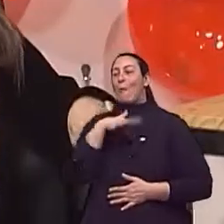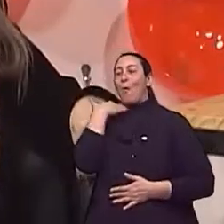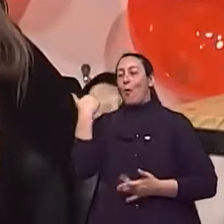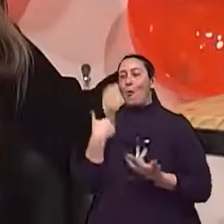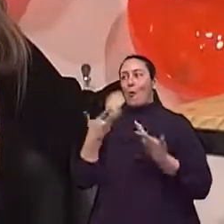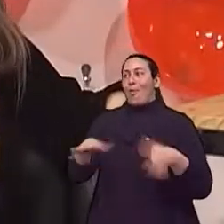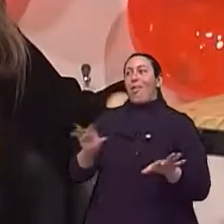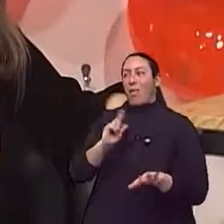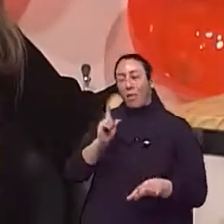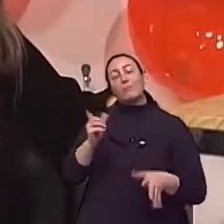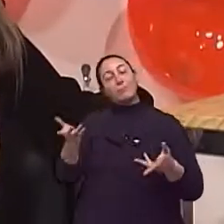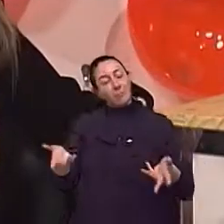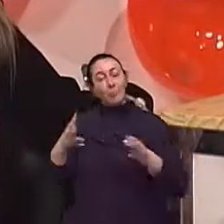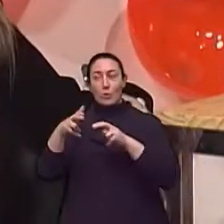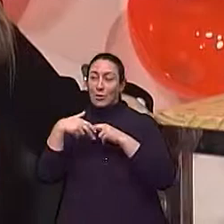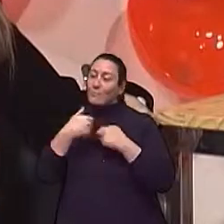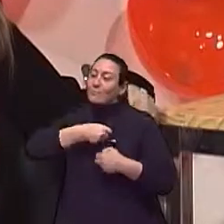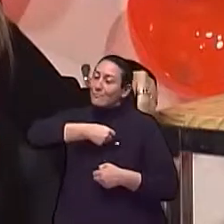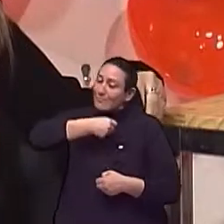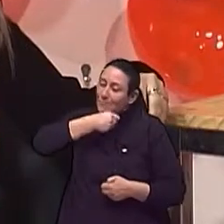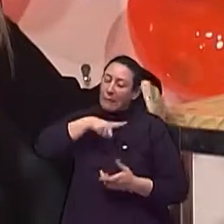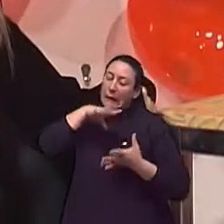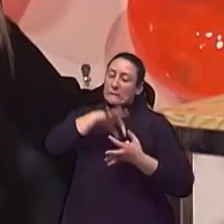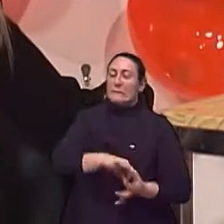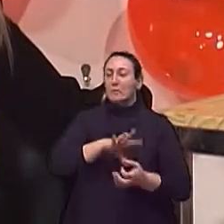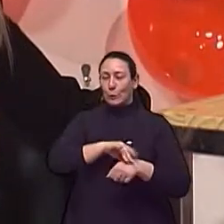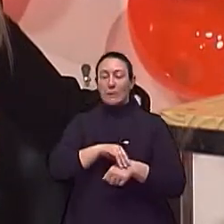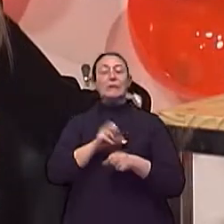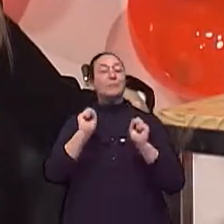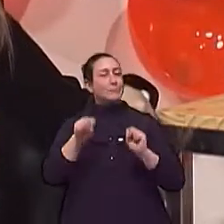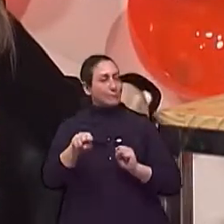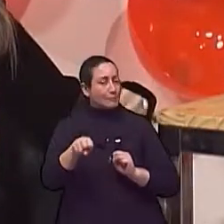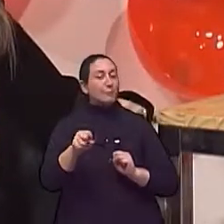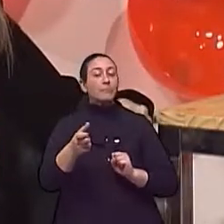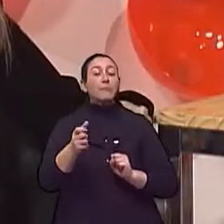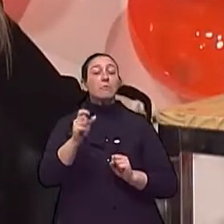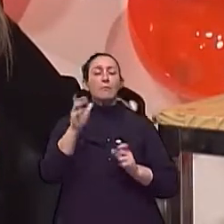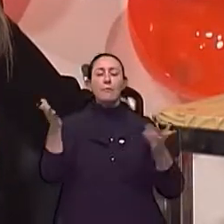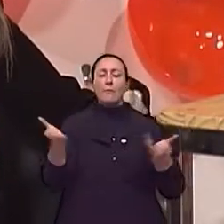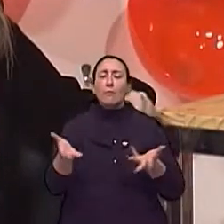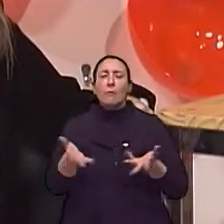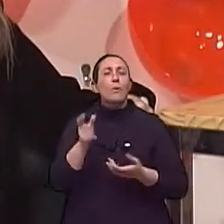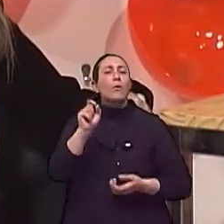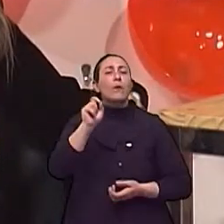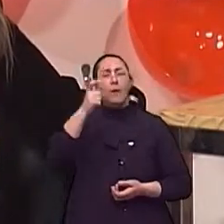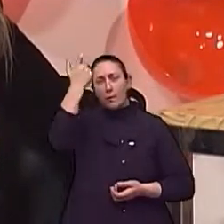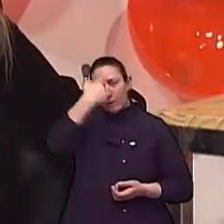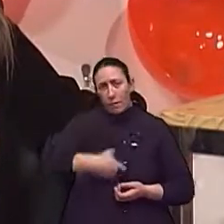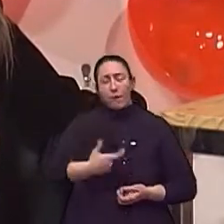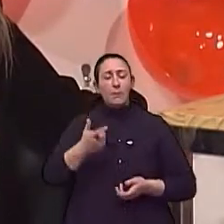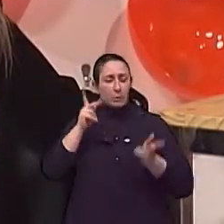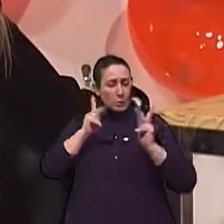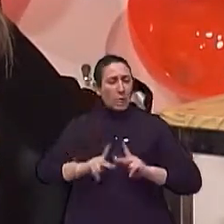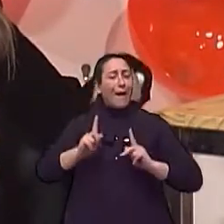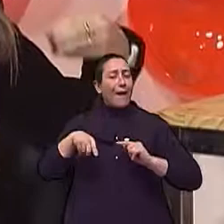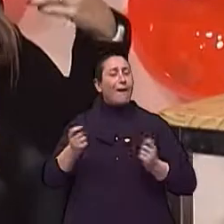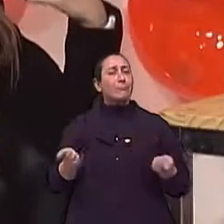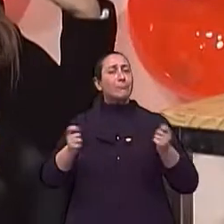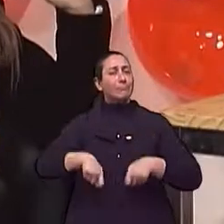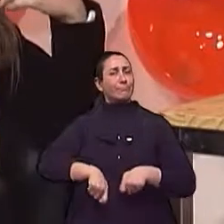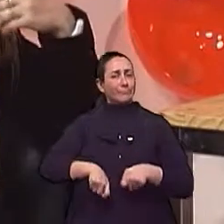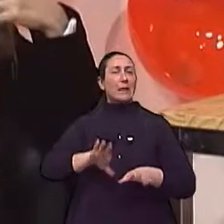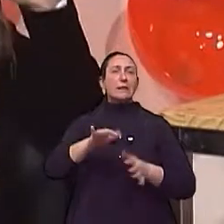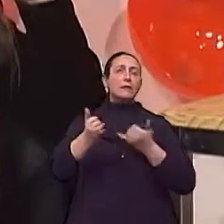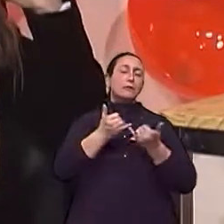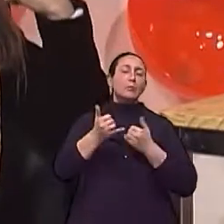conviver com algumas doenças associadas à idade né ã a outra situação é incapacitação funcional enfim se o